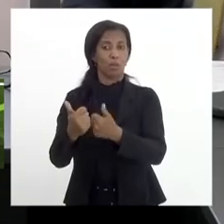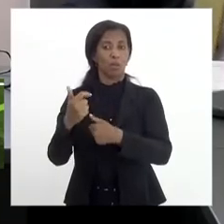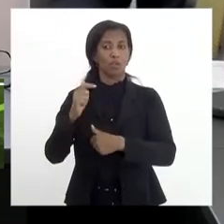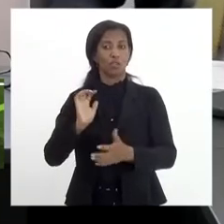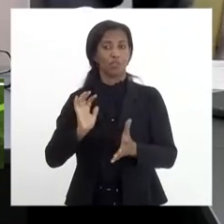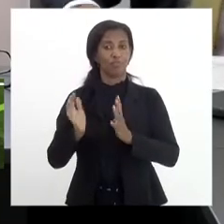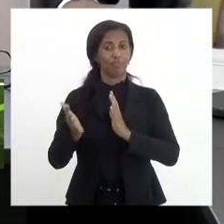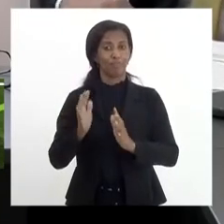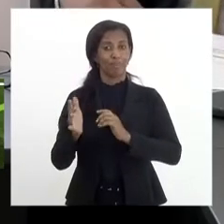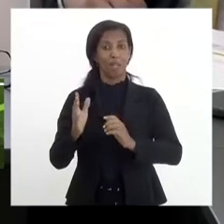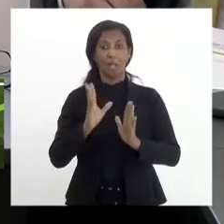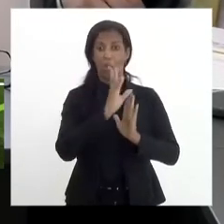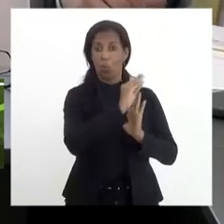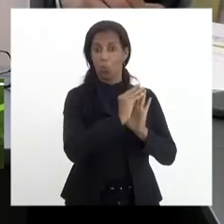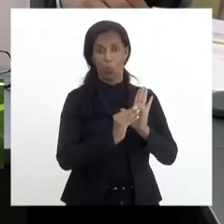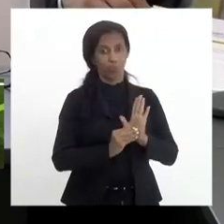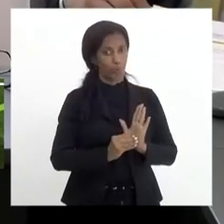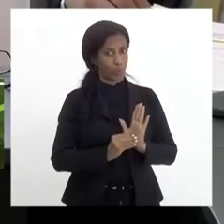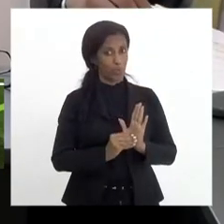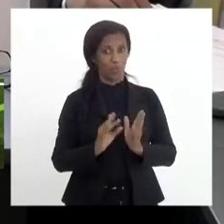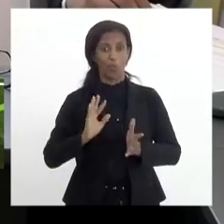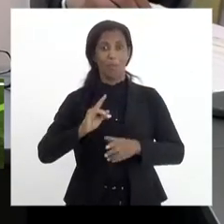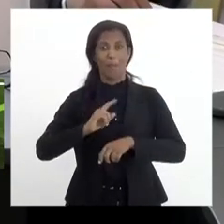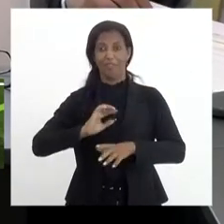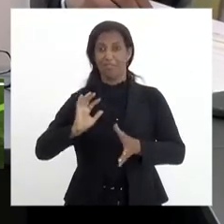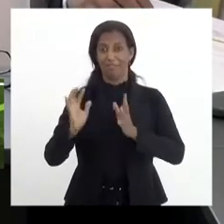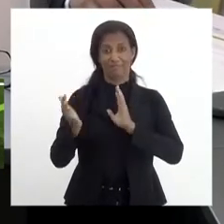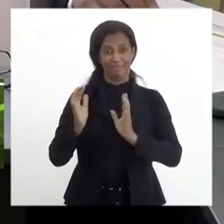Não por uma questão de conteúdo, mas por uma questão temporal,